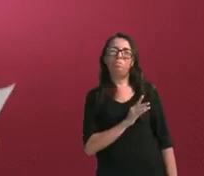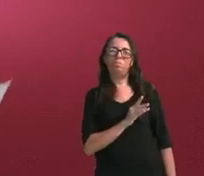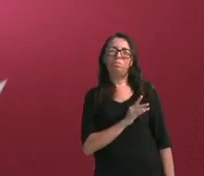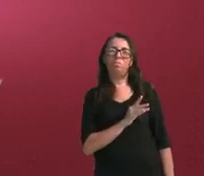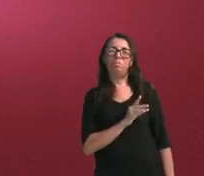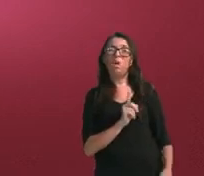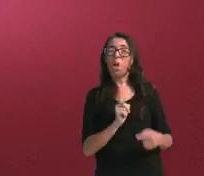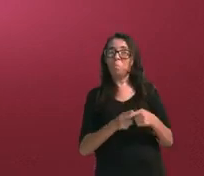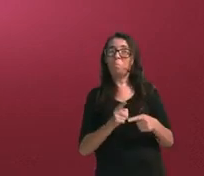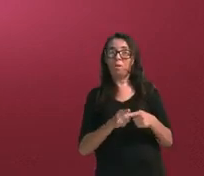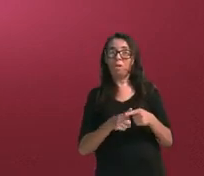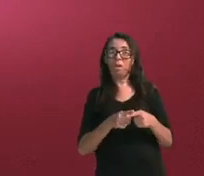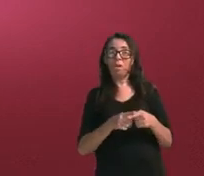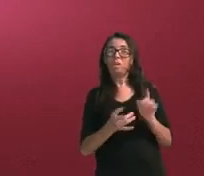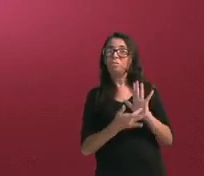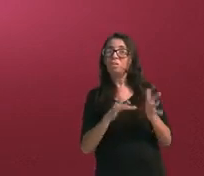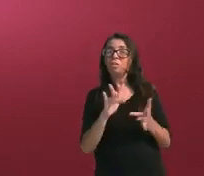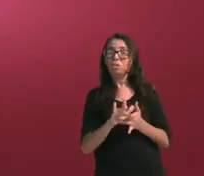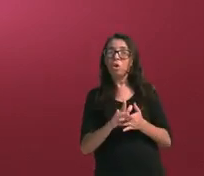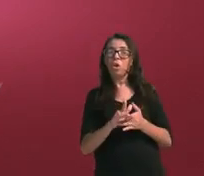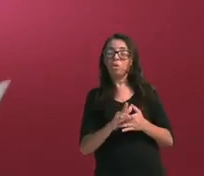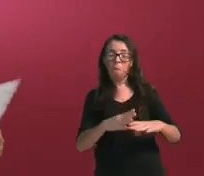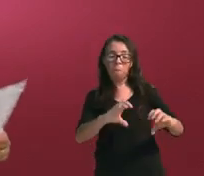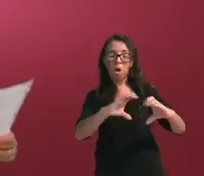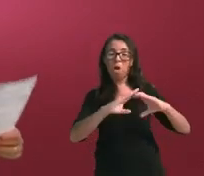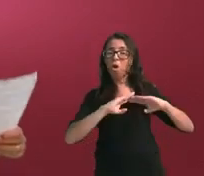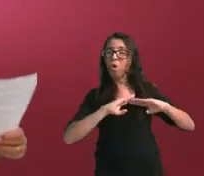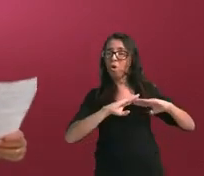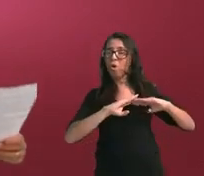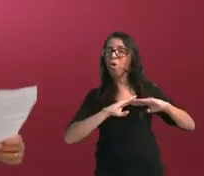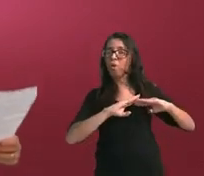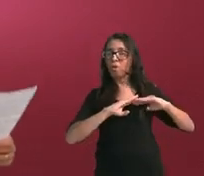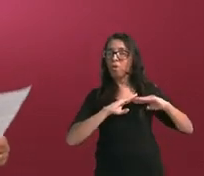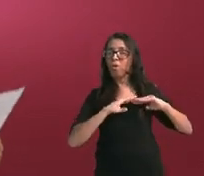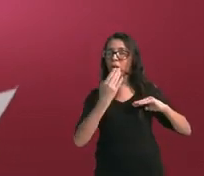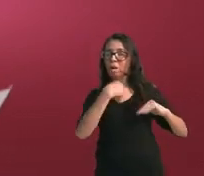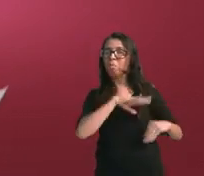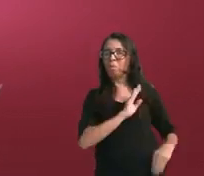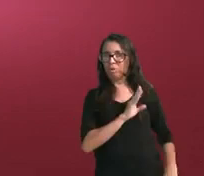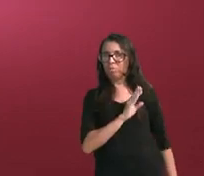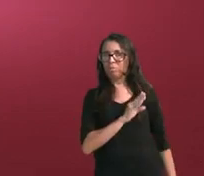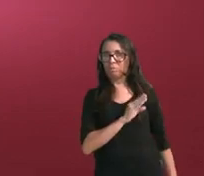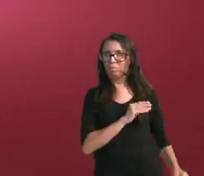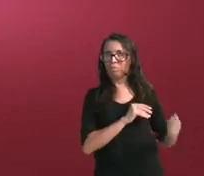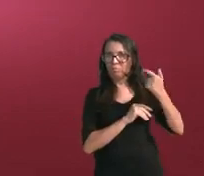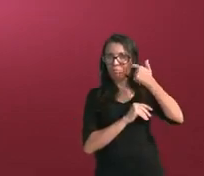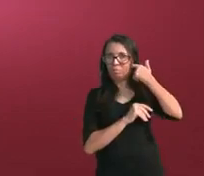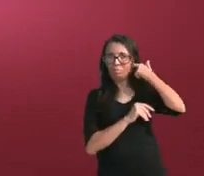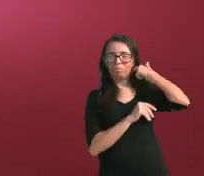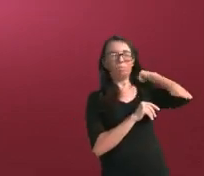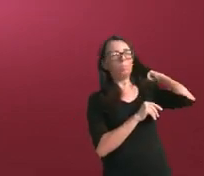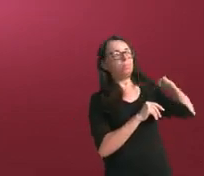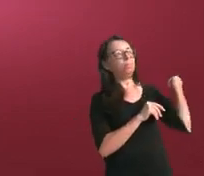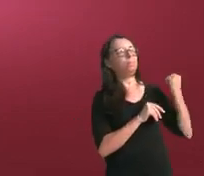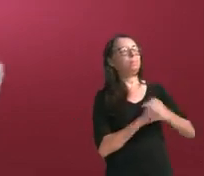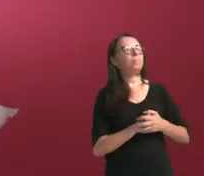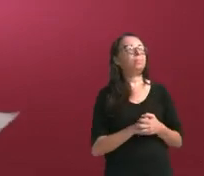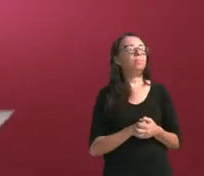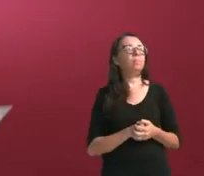Qual foi a ordem? A ordem foi que os discípulos chegassem numa casa